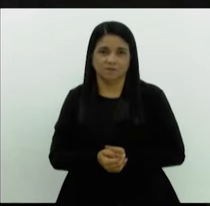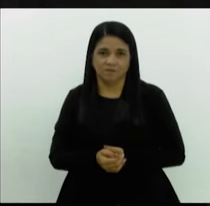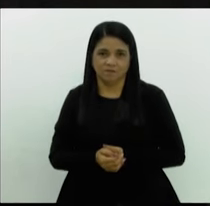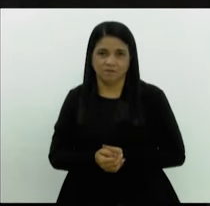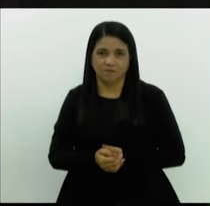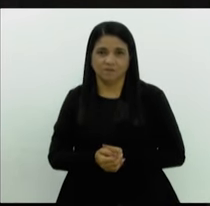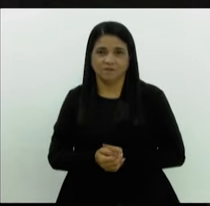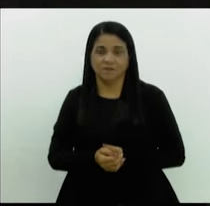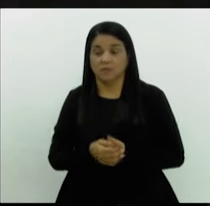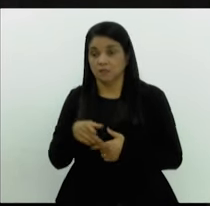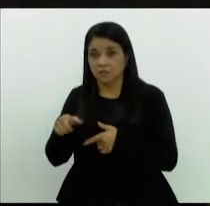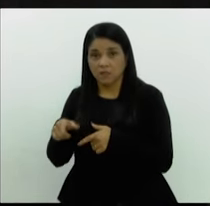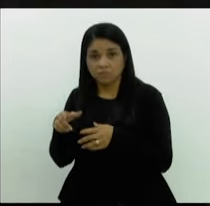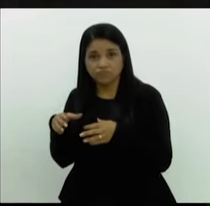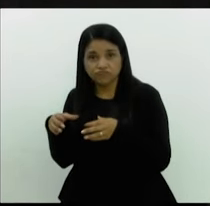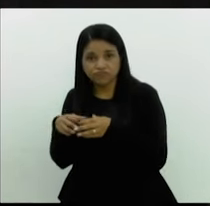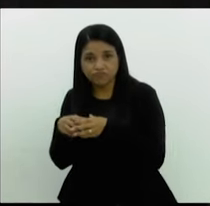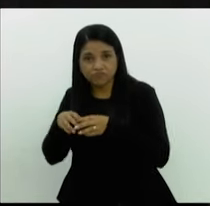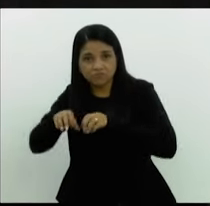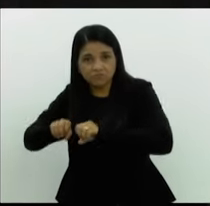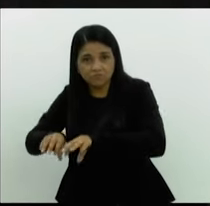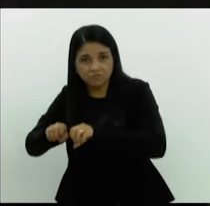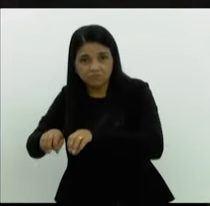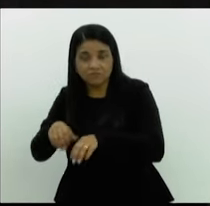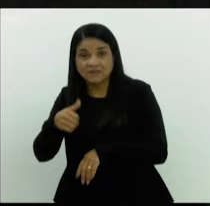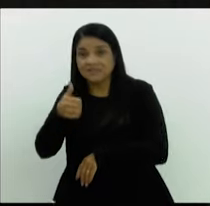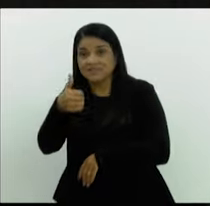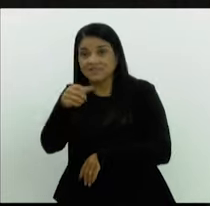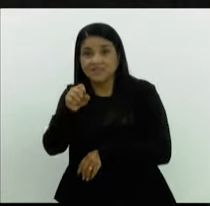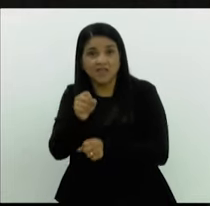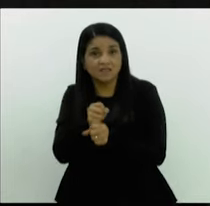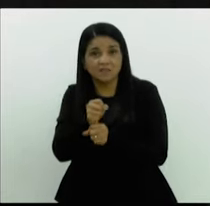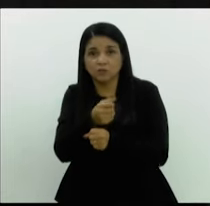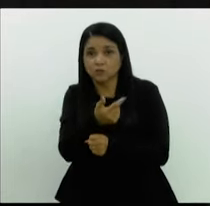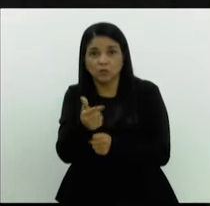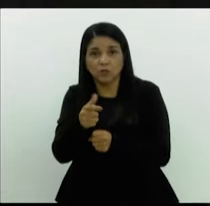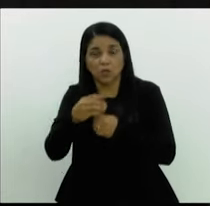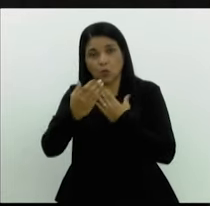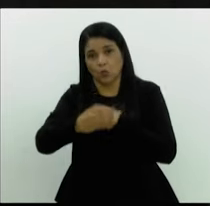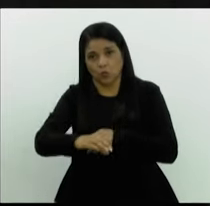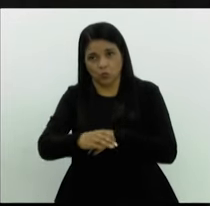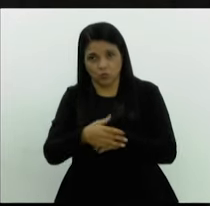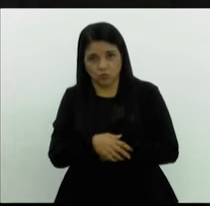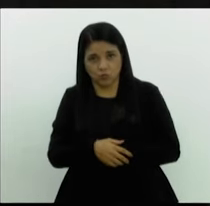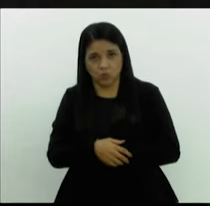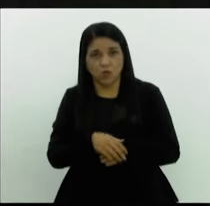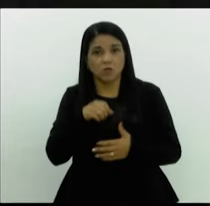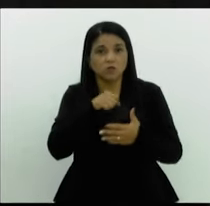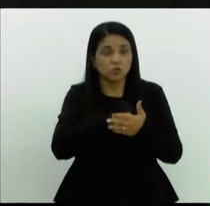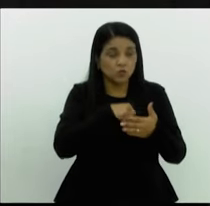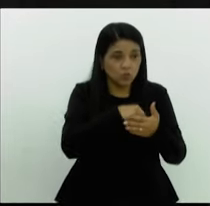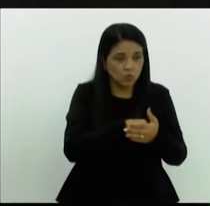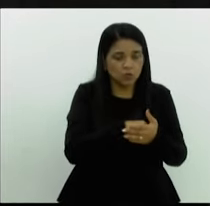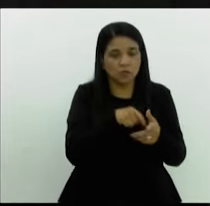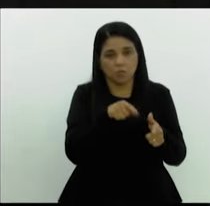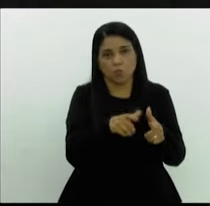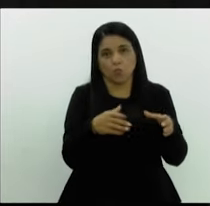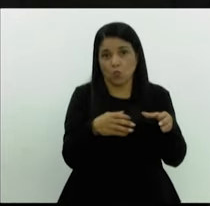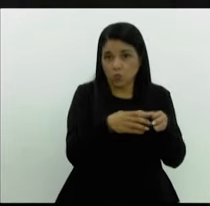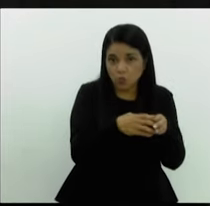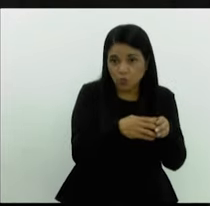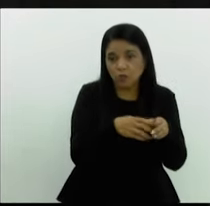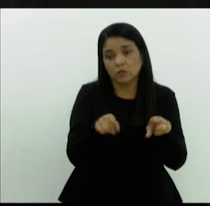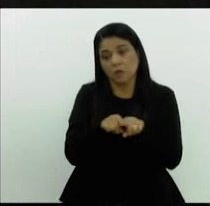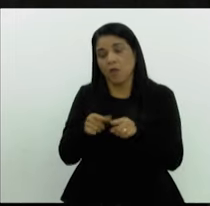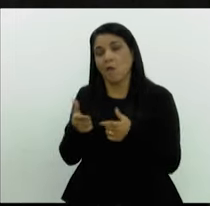na educação são 10 anos sem fazer concurso. Assim como a gente luta para que tenha um concurso para uma categoria, a gente luta para